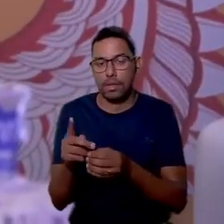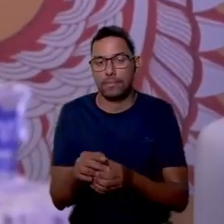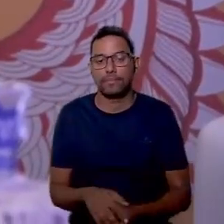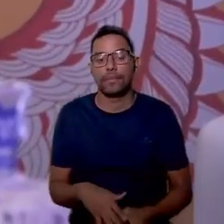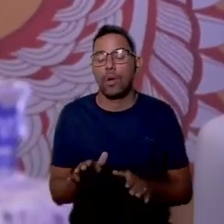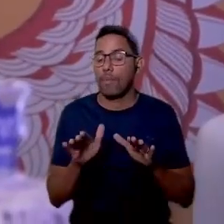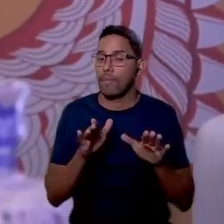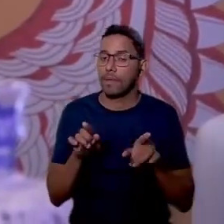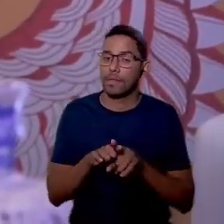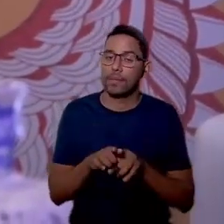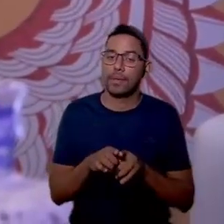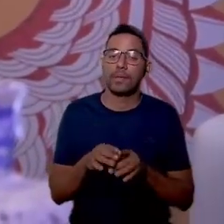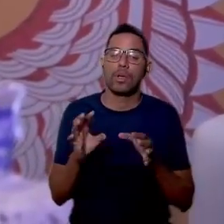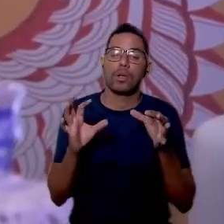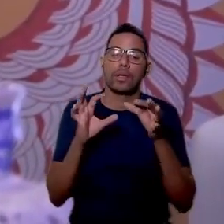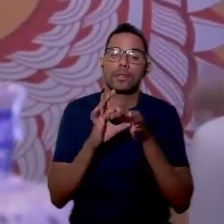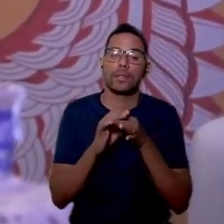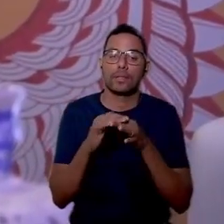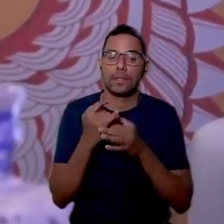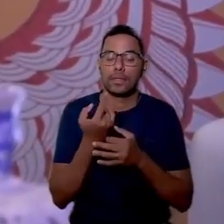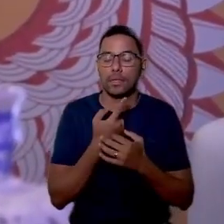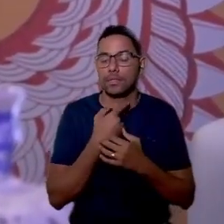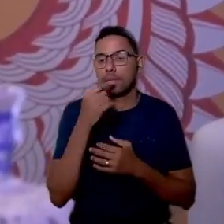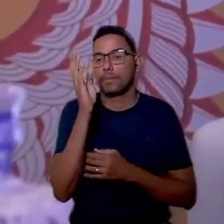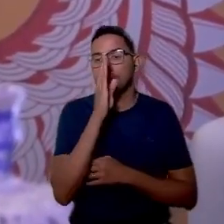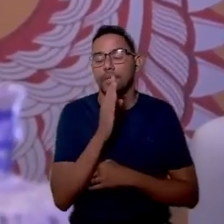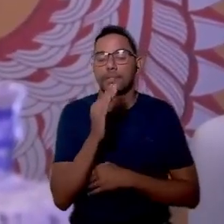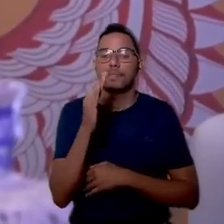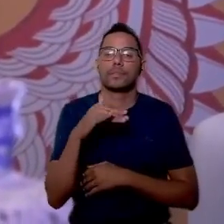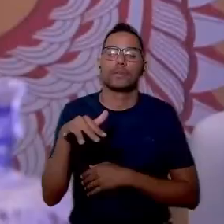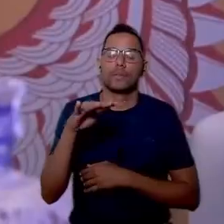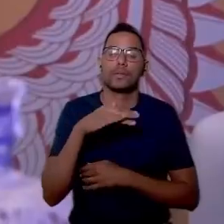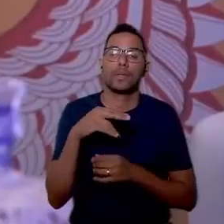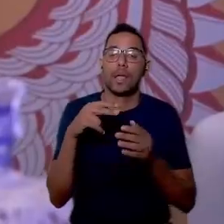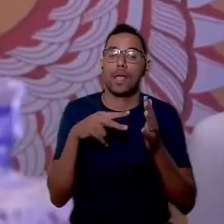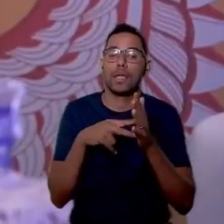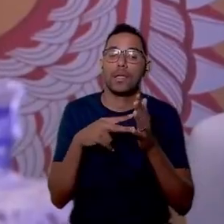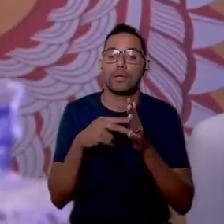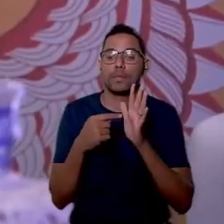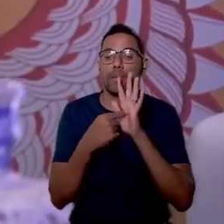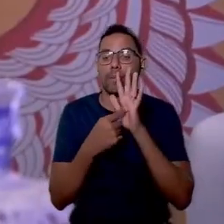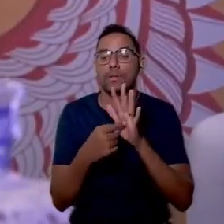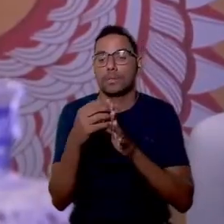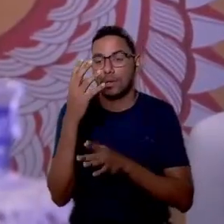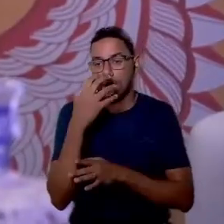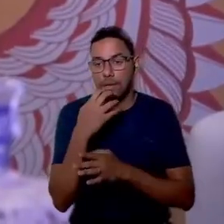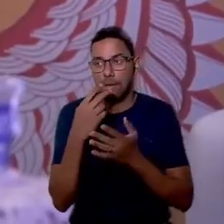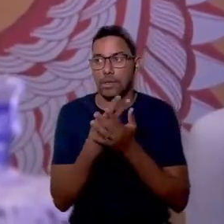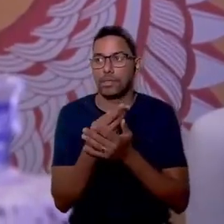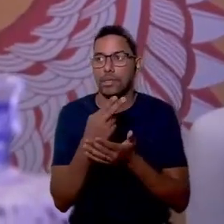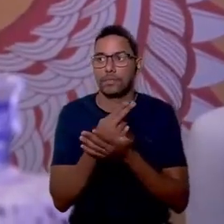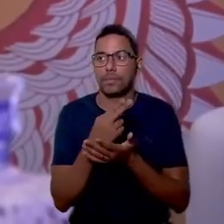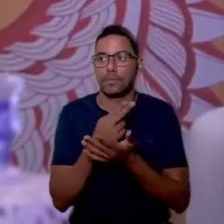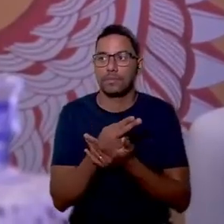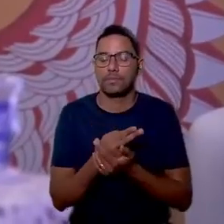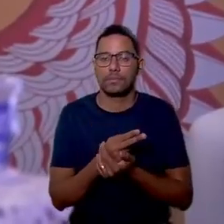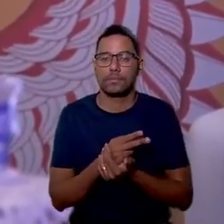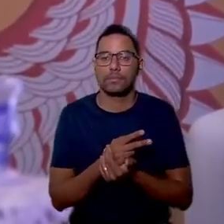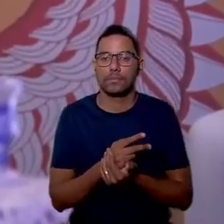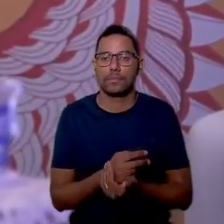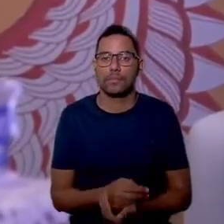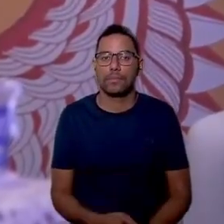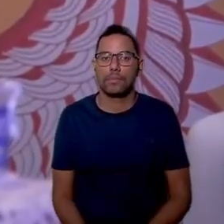é um movimento também que está conectado com essa nossa nacionalização. E a Kinross está mostrando que isso é possível. Eu vejo que ela promove muita coisa